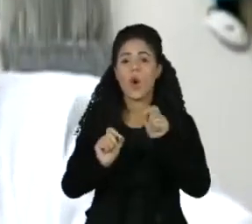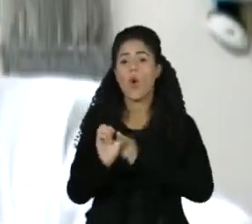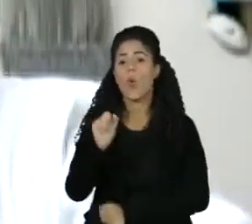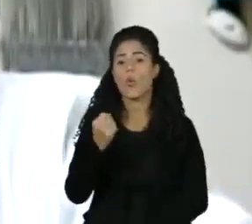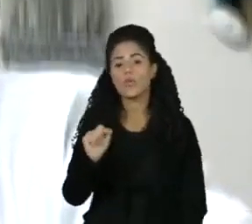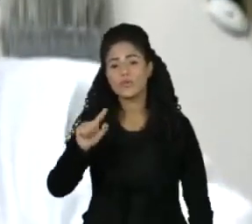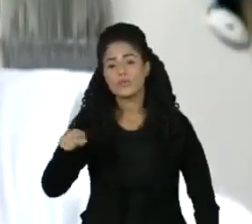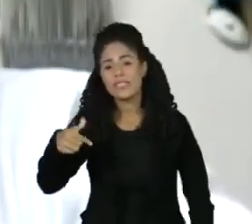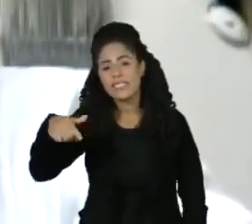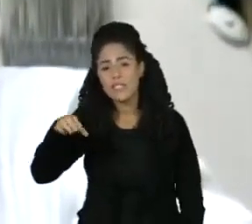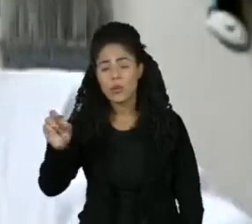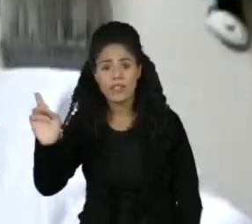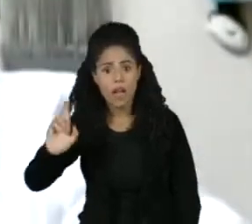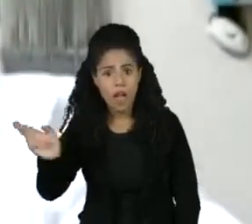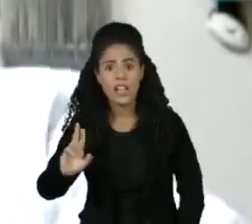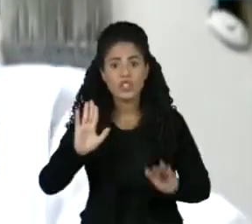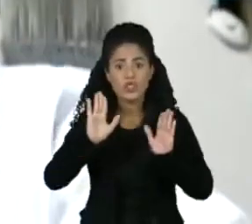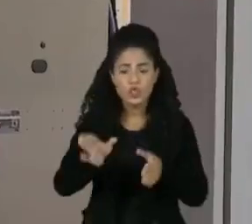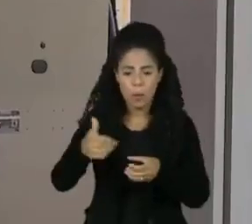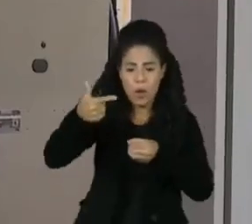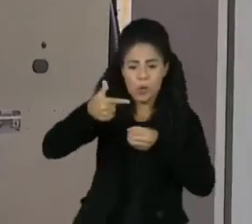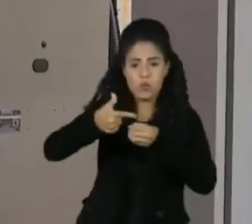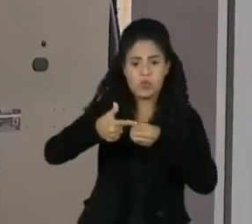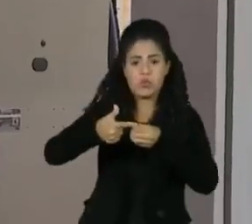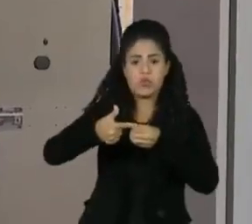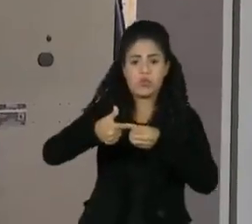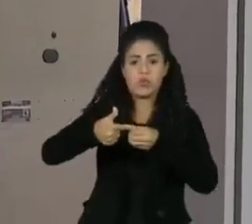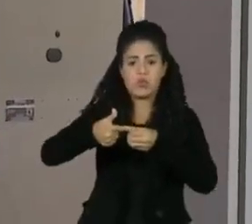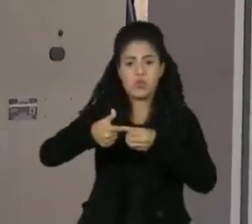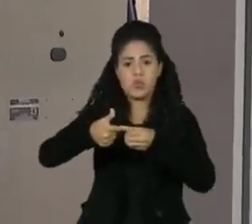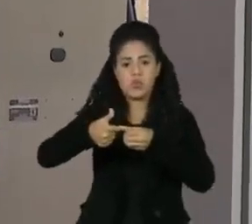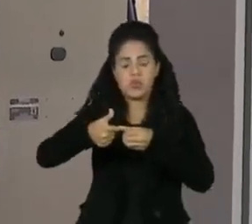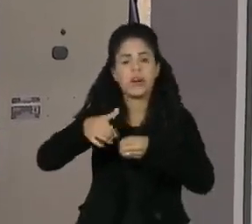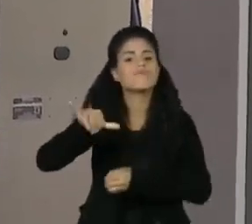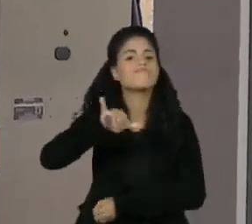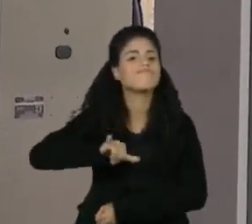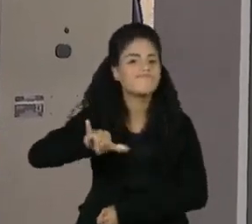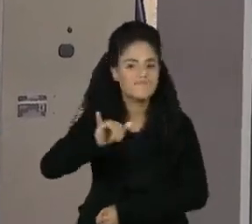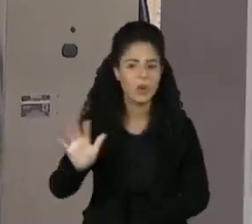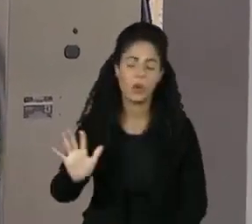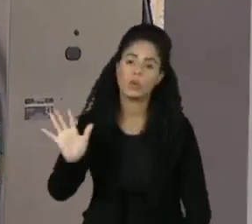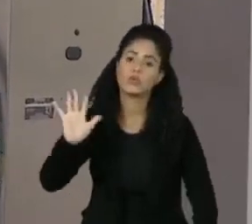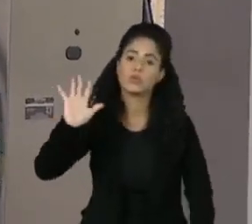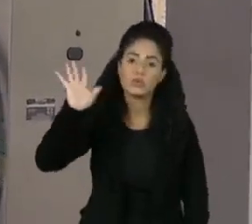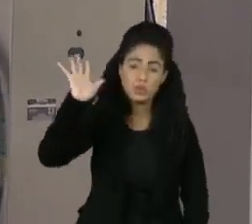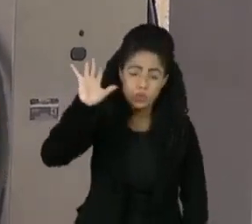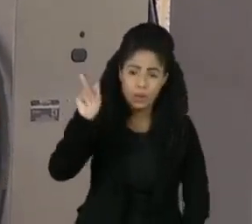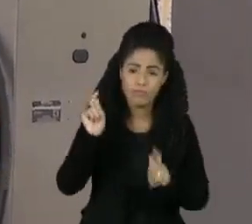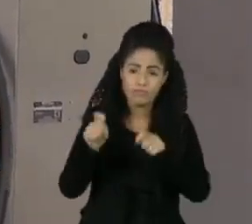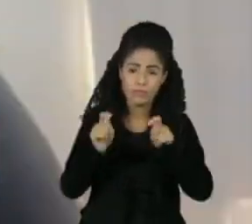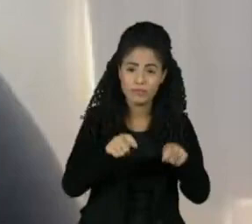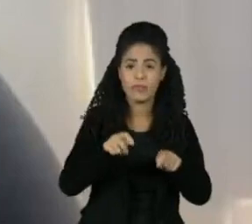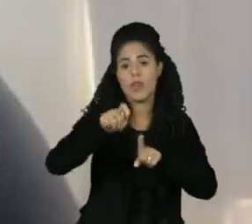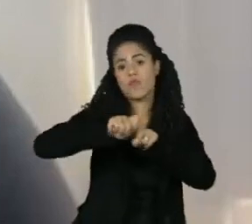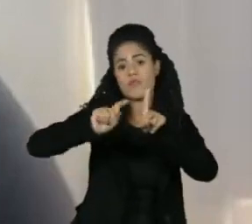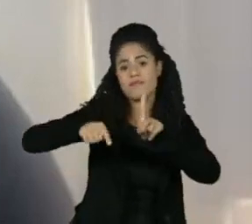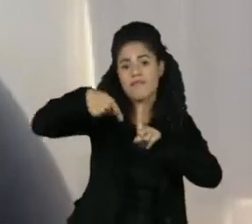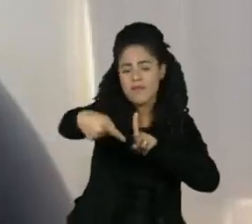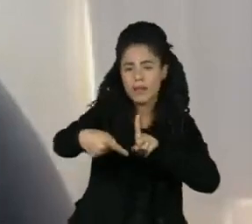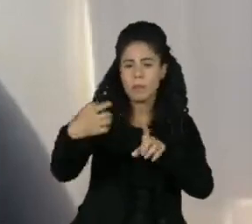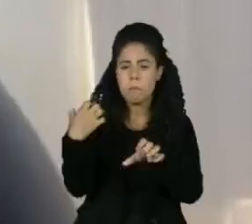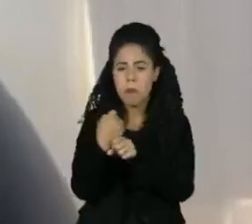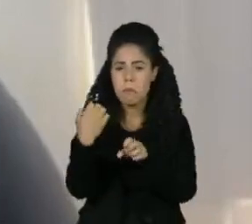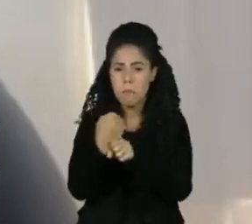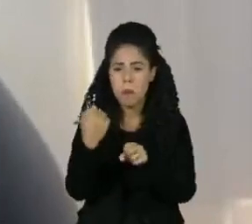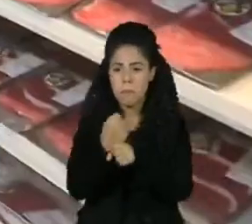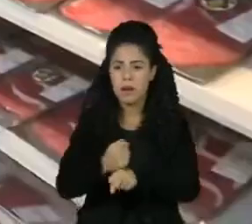R$ 48.750 só de óleo diesel por mês. Os combustíveis mais caros devem ter impacto direto na inflação já no próximo mês. Pelos cálculos